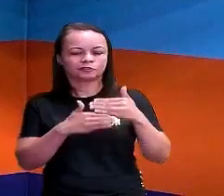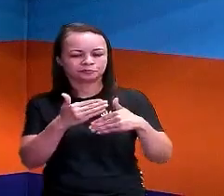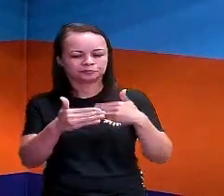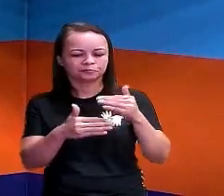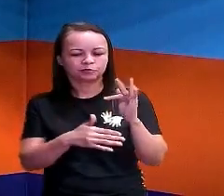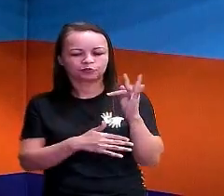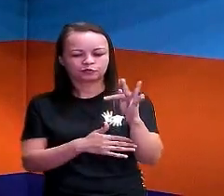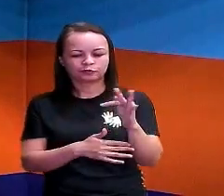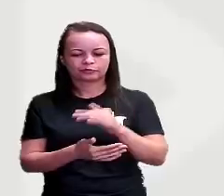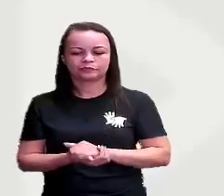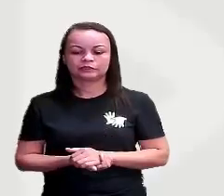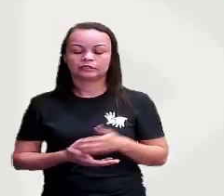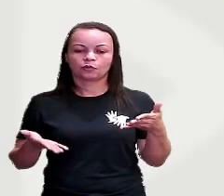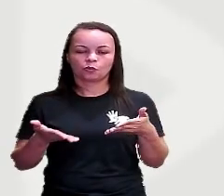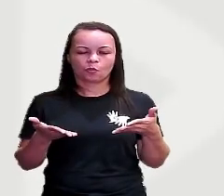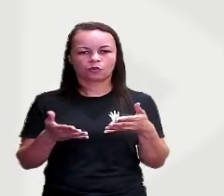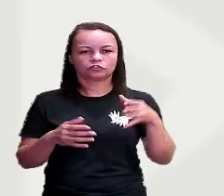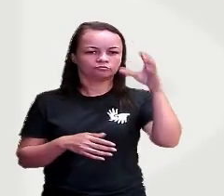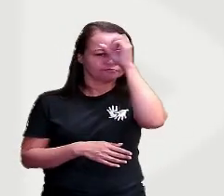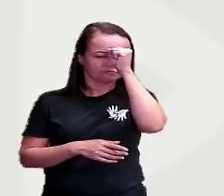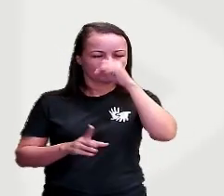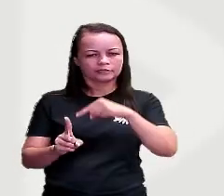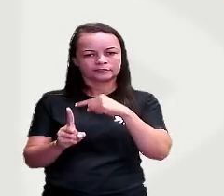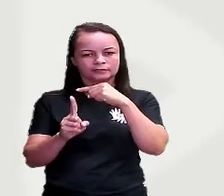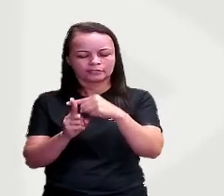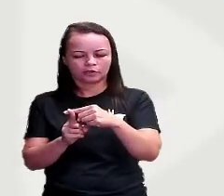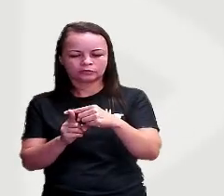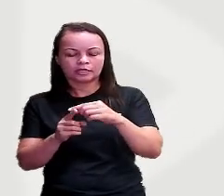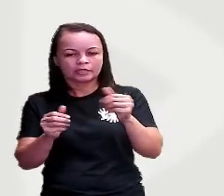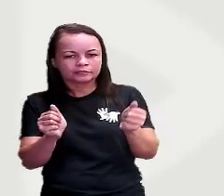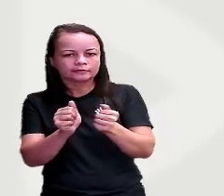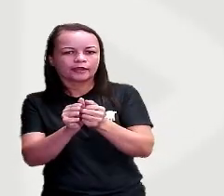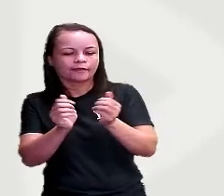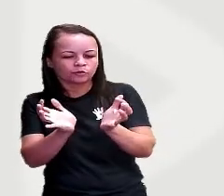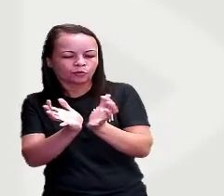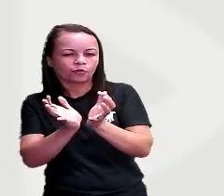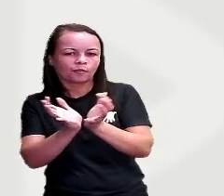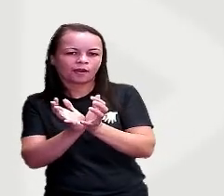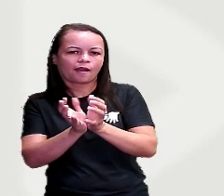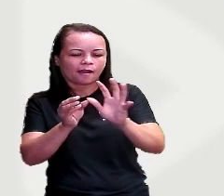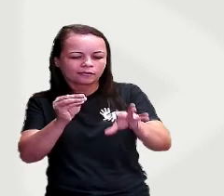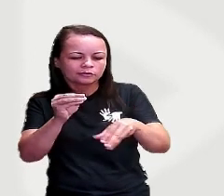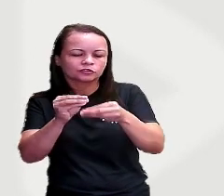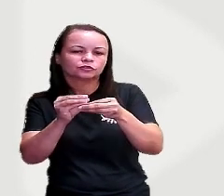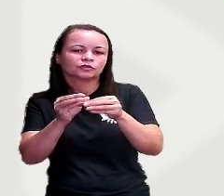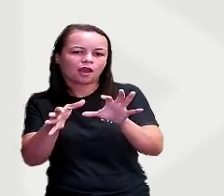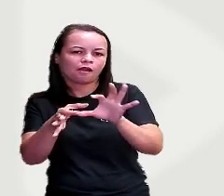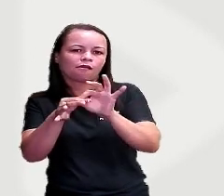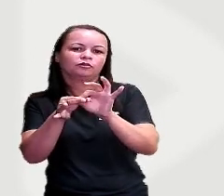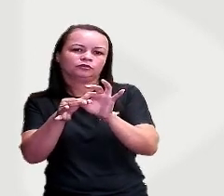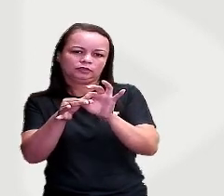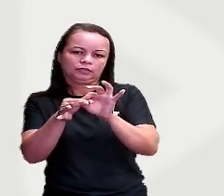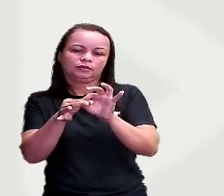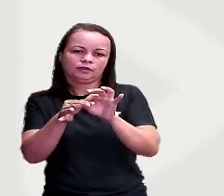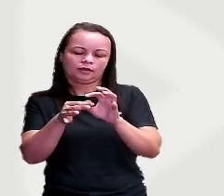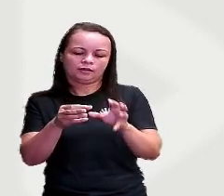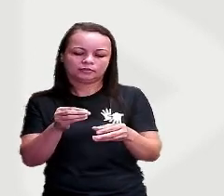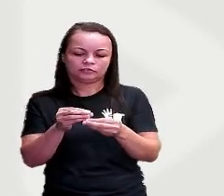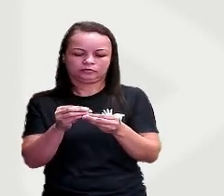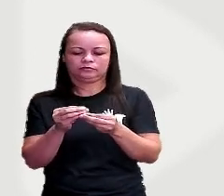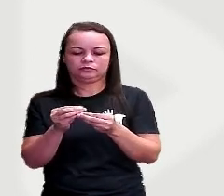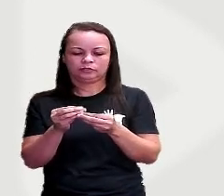gente aprendeu a adição, que vem da ideia de juntar, agrupar, adicionar, reunir e acrescentar os